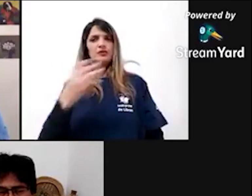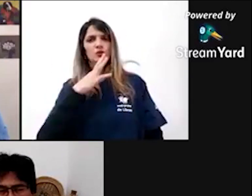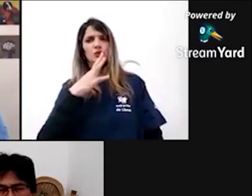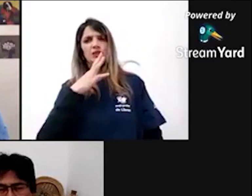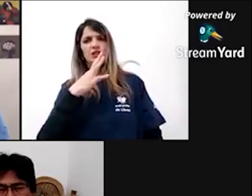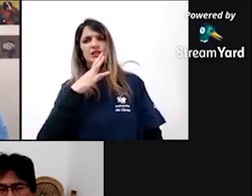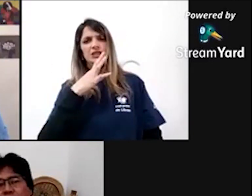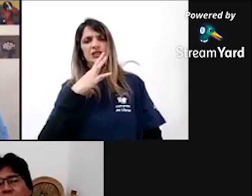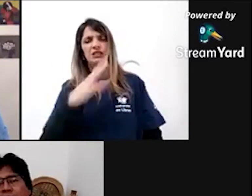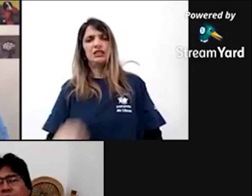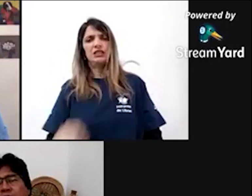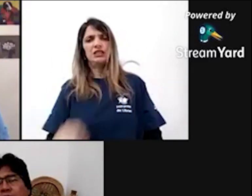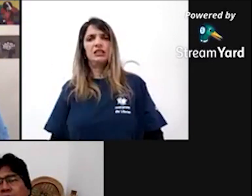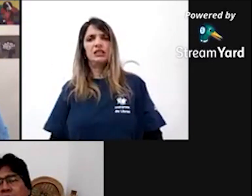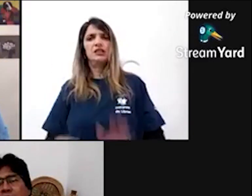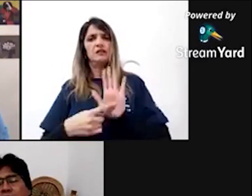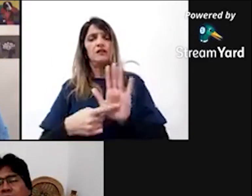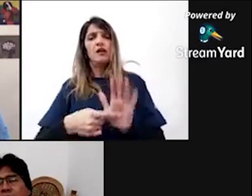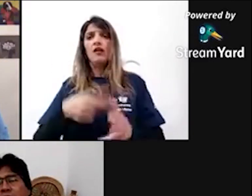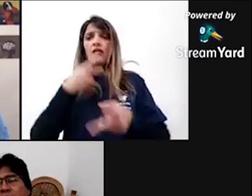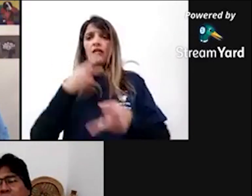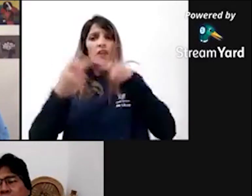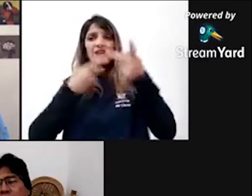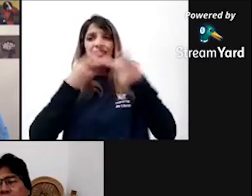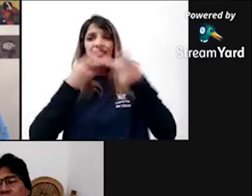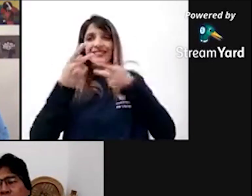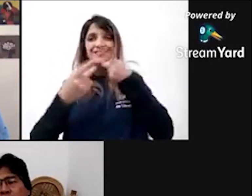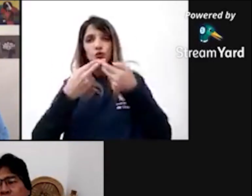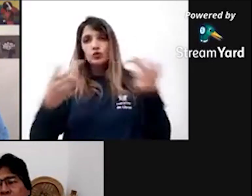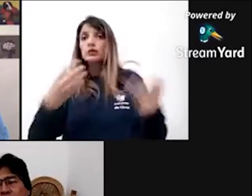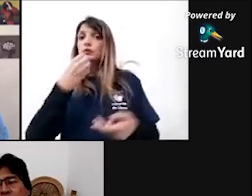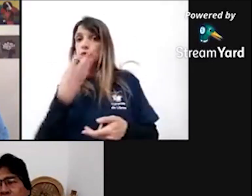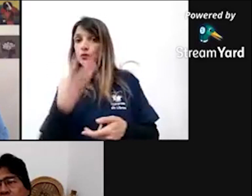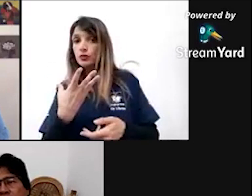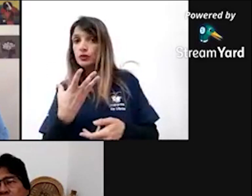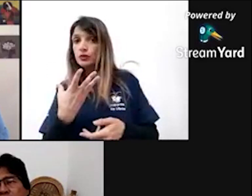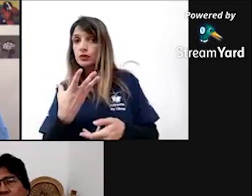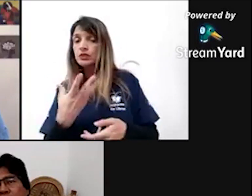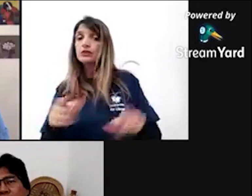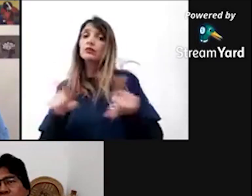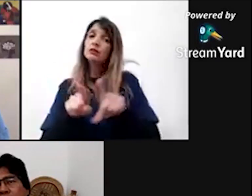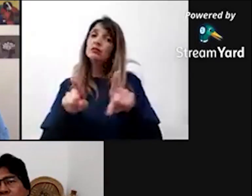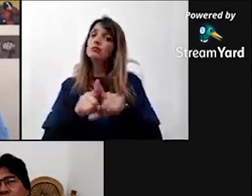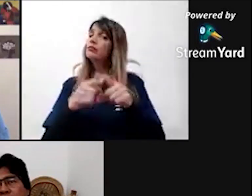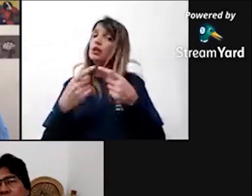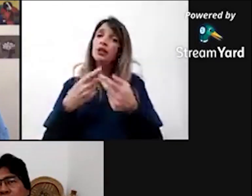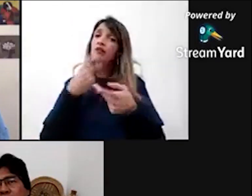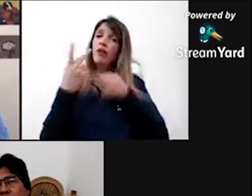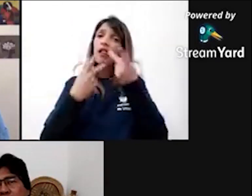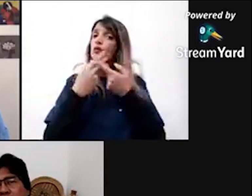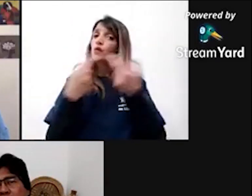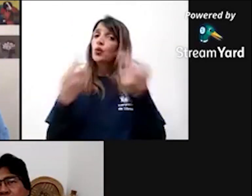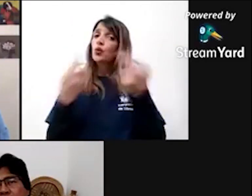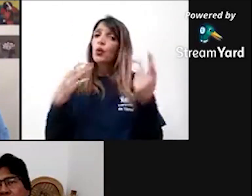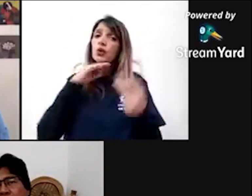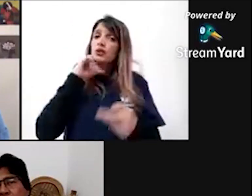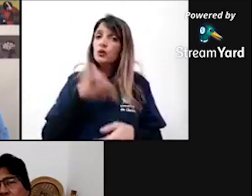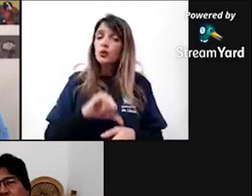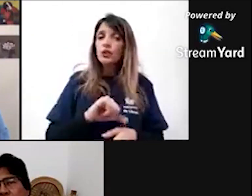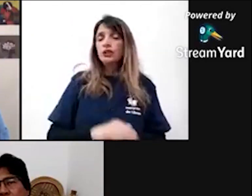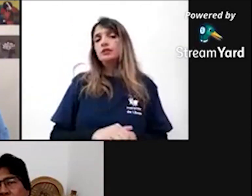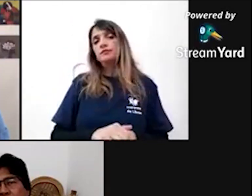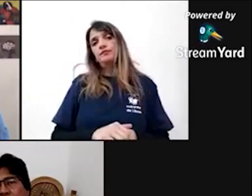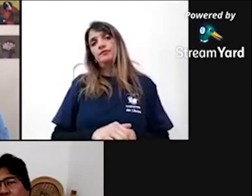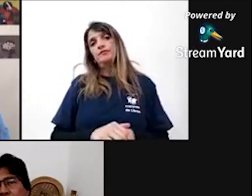pessoas, contando as coisas boas, mas contando também as coisas ruins, né? Falando para as